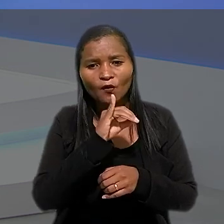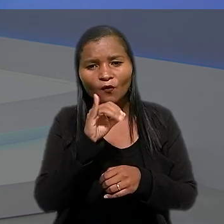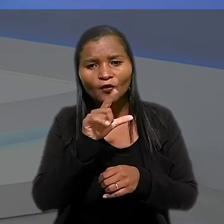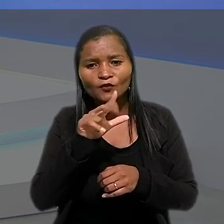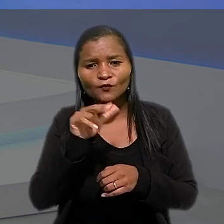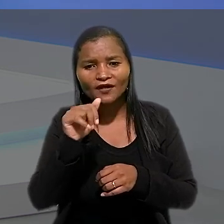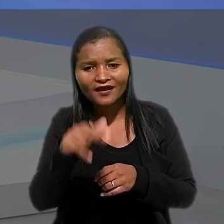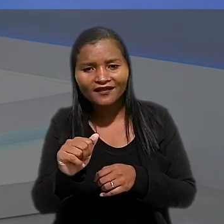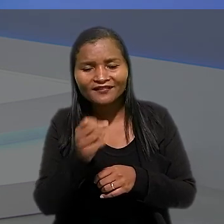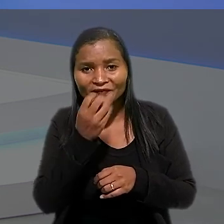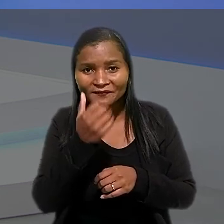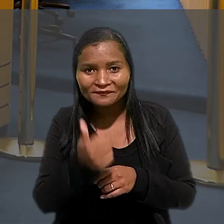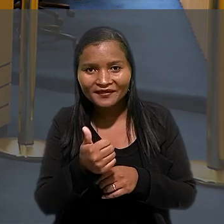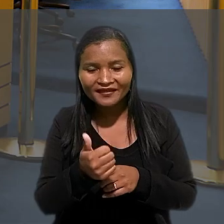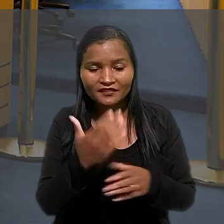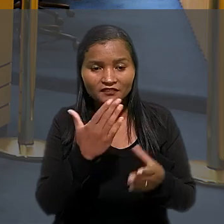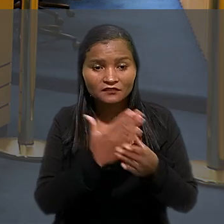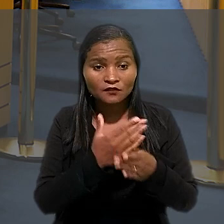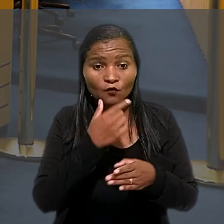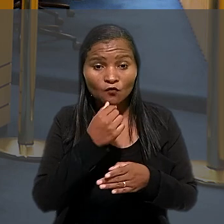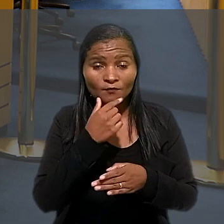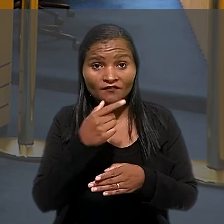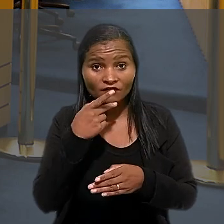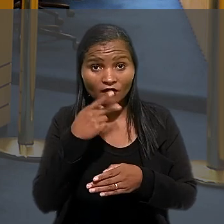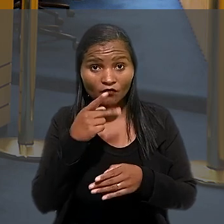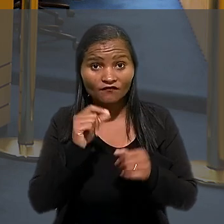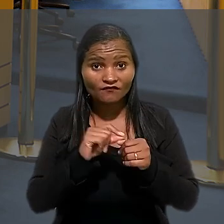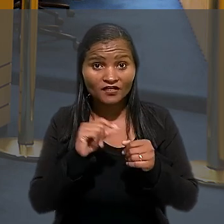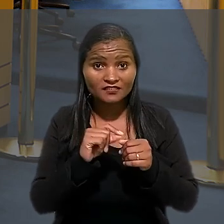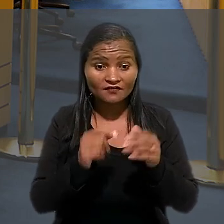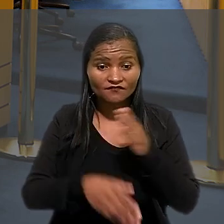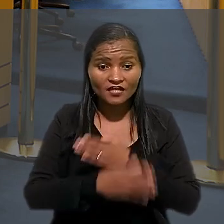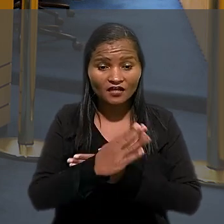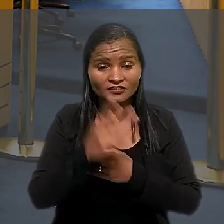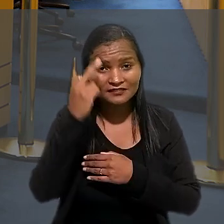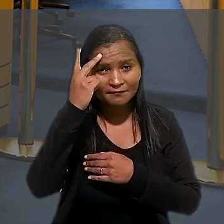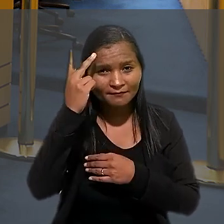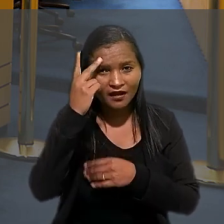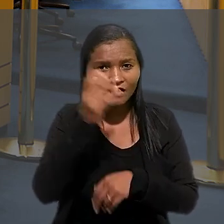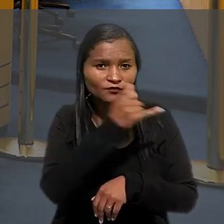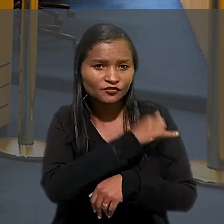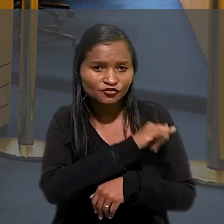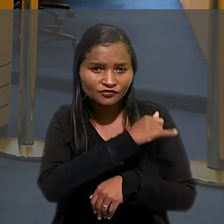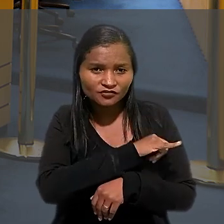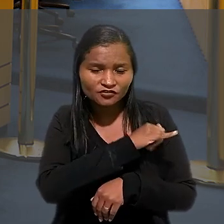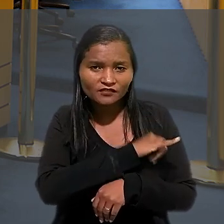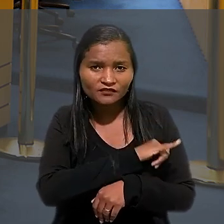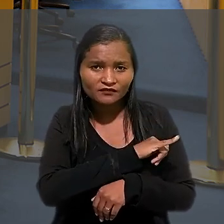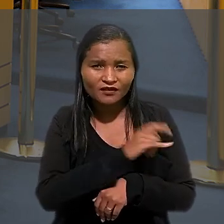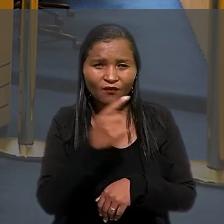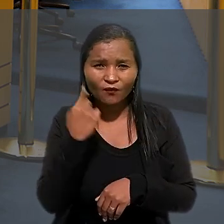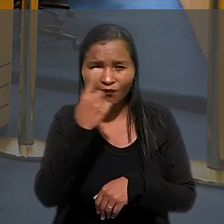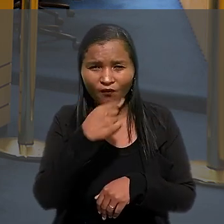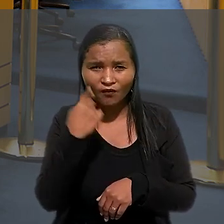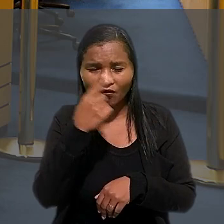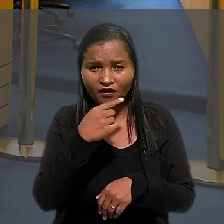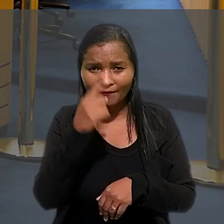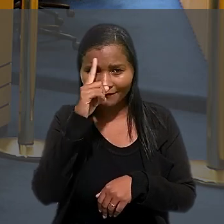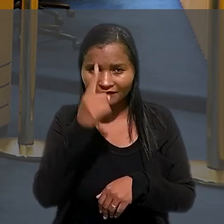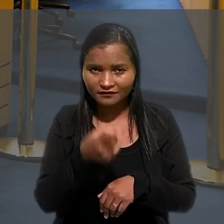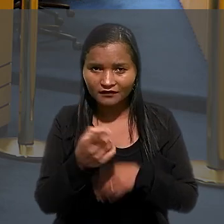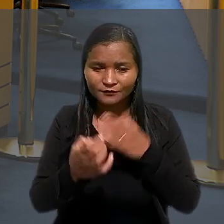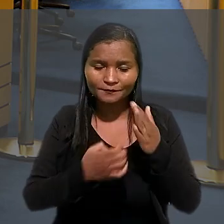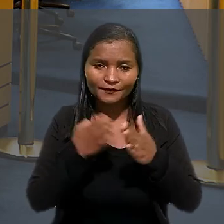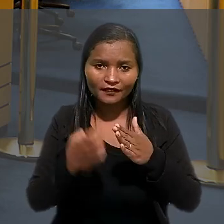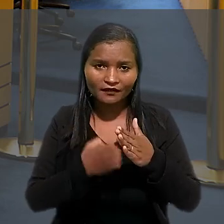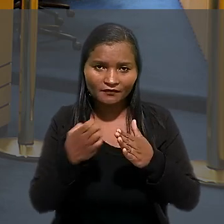Oi, Luana, tudo bem? Na ação, o motorista disse que fazia viagens para São Paulo, Rio de Janeiro, com itinerários e horários determinados